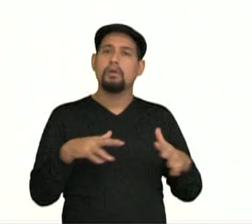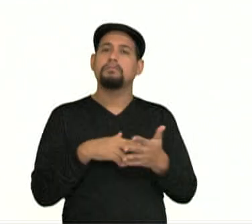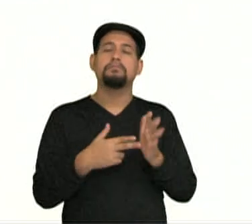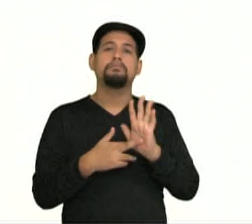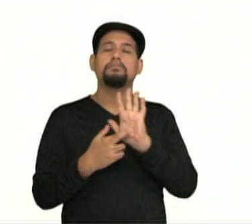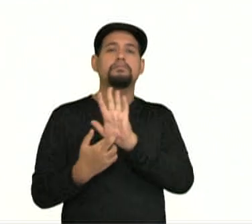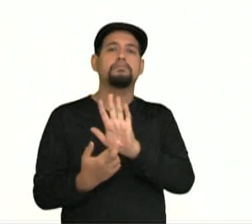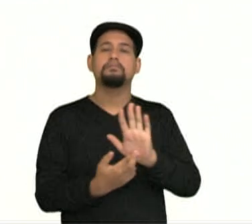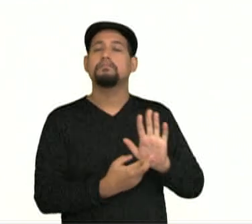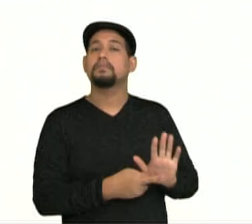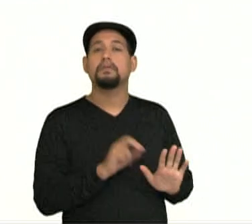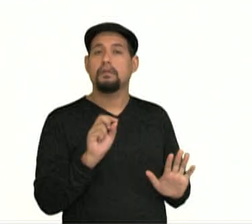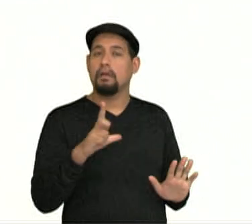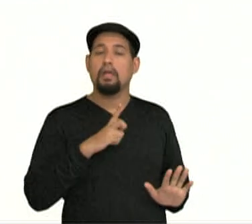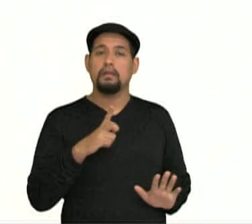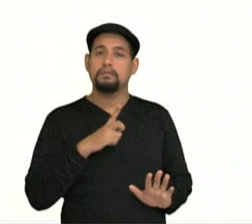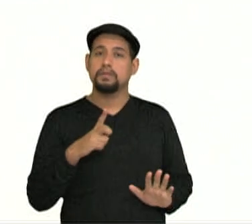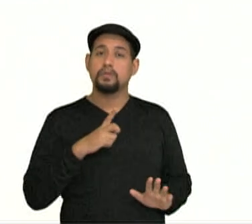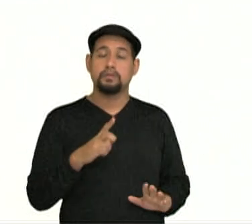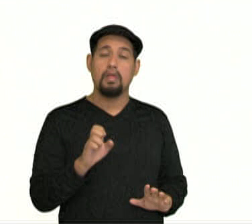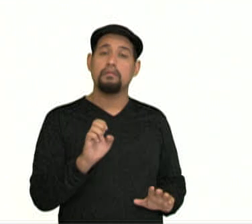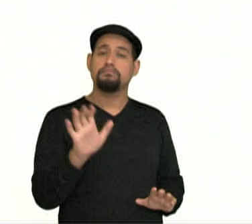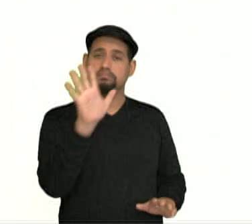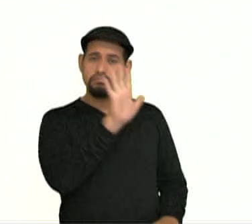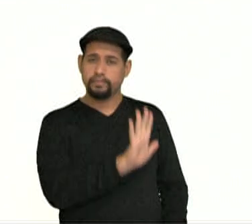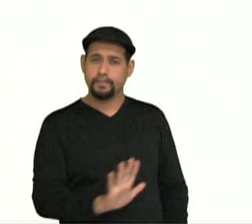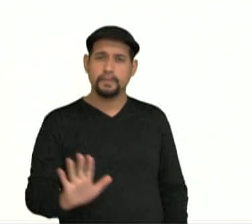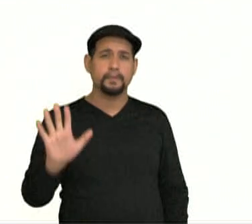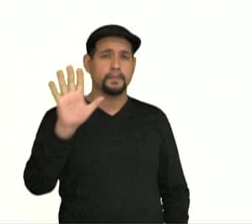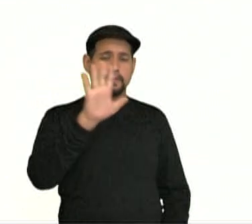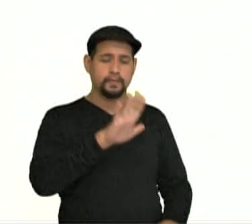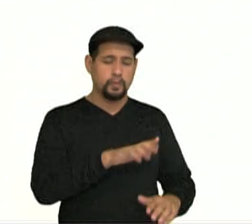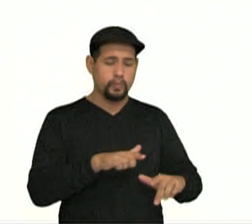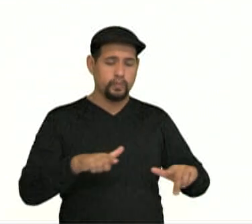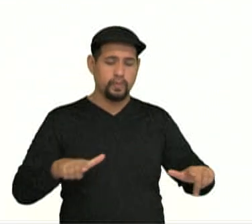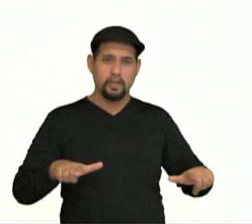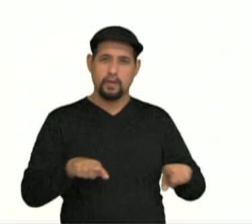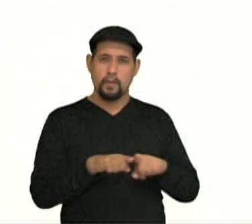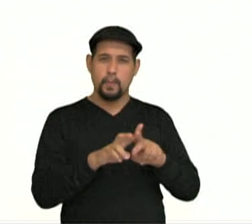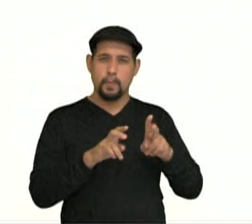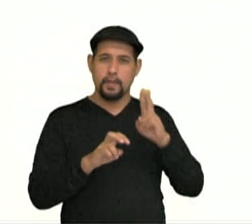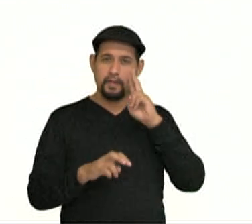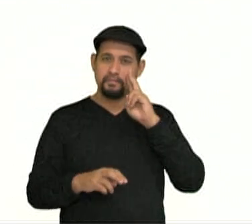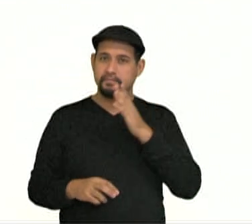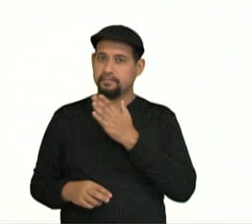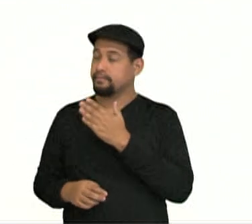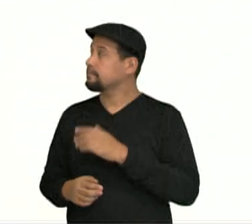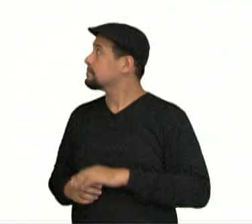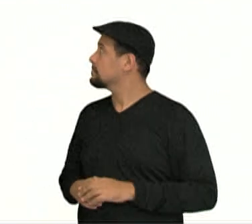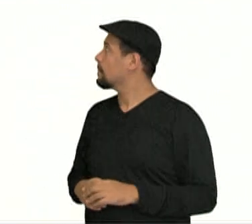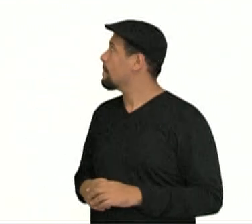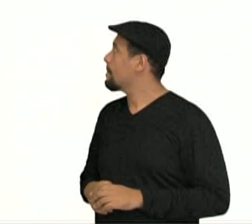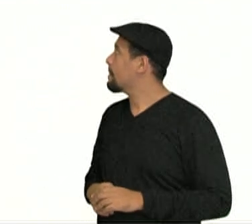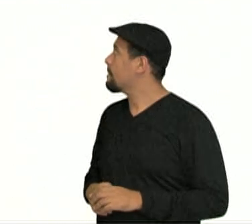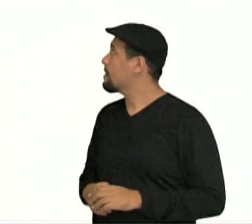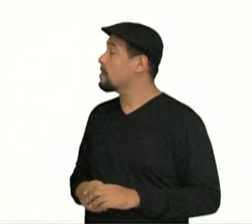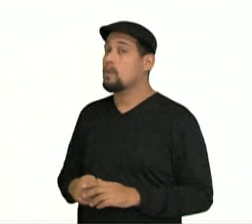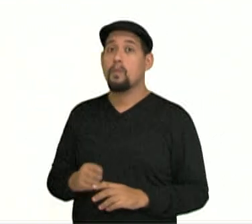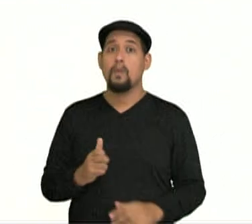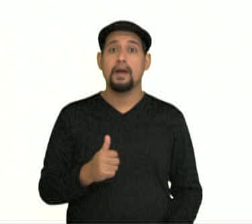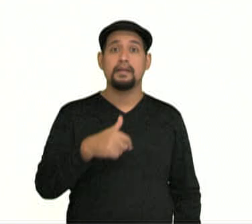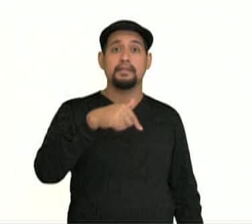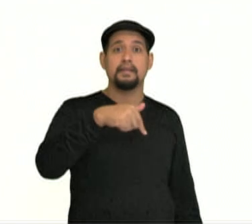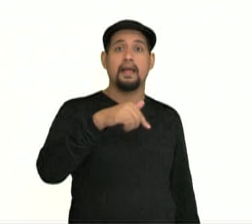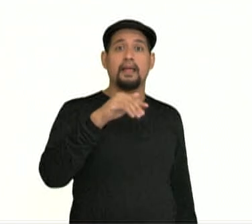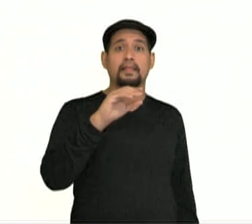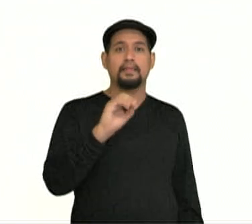a maior parcela do continente europeu, que conforme pode ser visto aqui na tela, ó, são cerca de